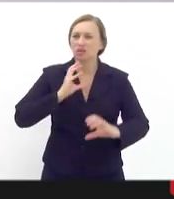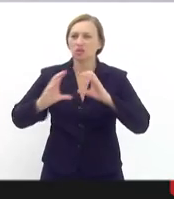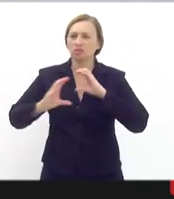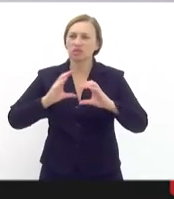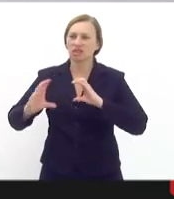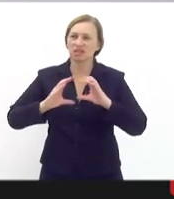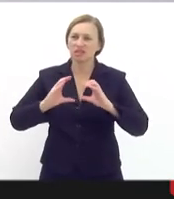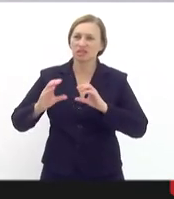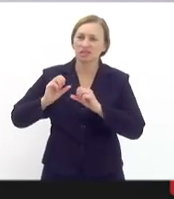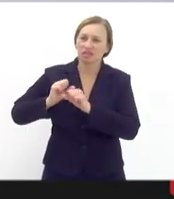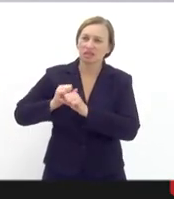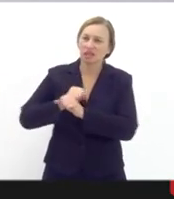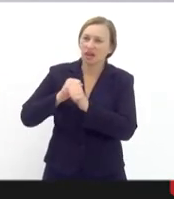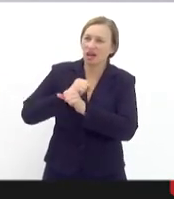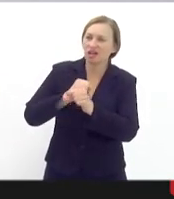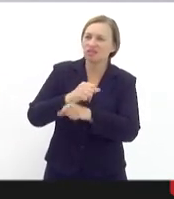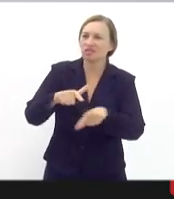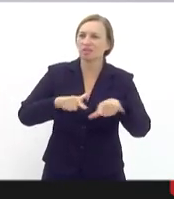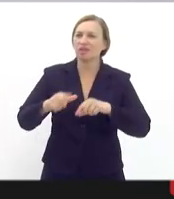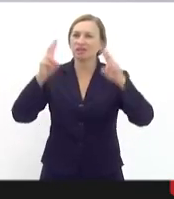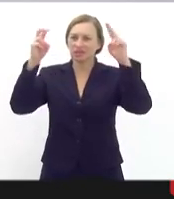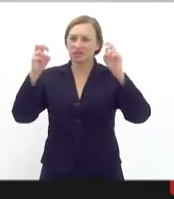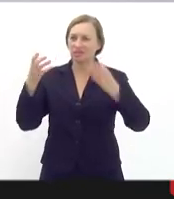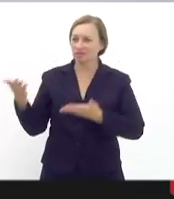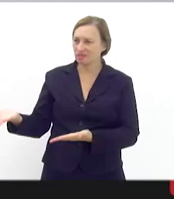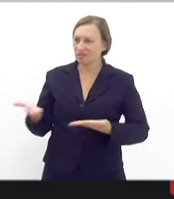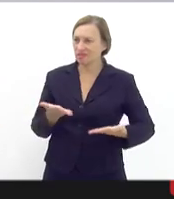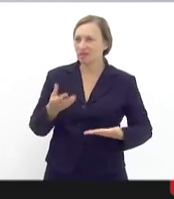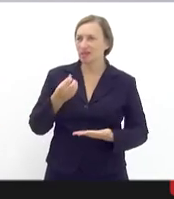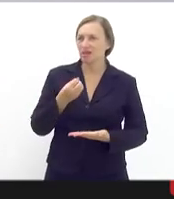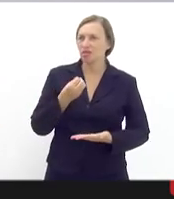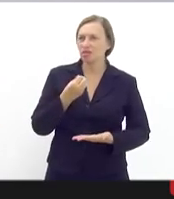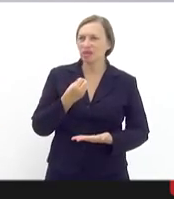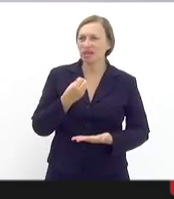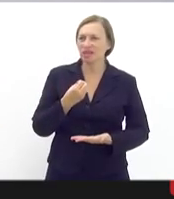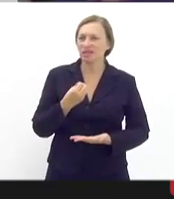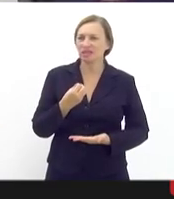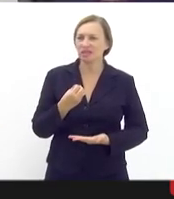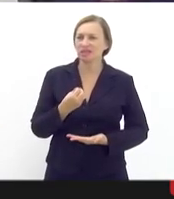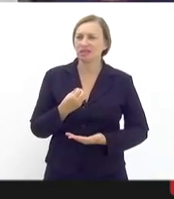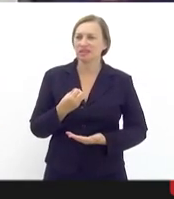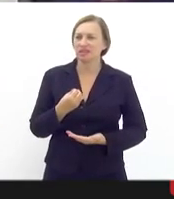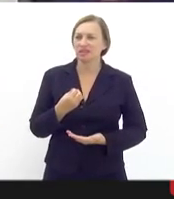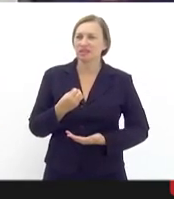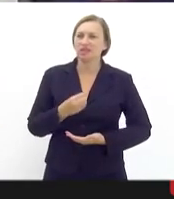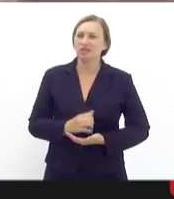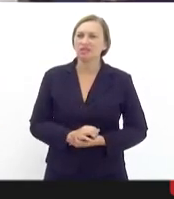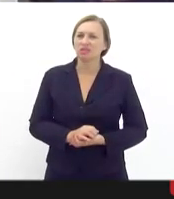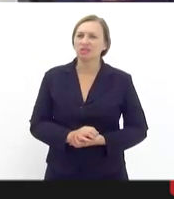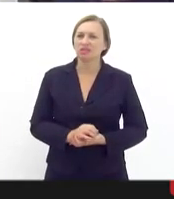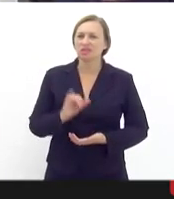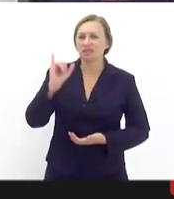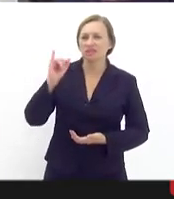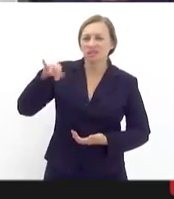anos com esse tema. Então, Ivana Bentes, é um prazer te receber também aqui. Boa tarde, gente. Boa tarde, Ingrid, Mink. Um prazer estar aqui